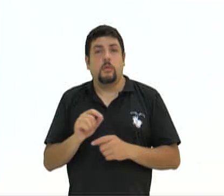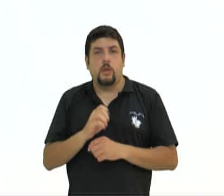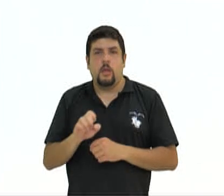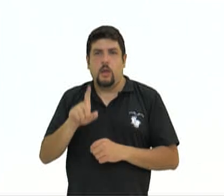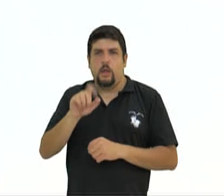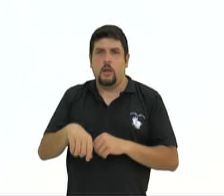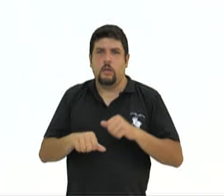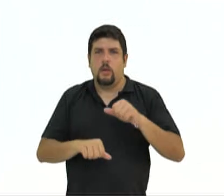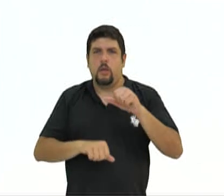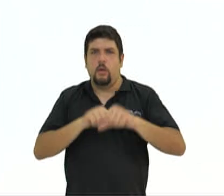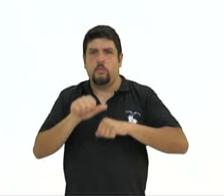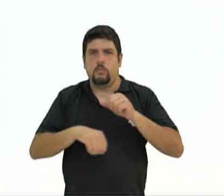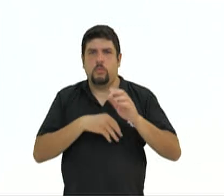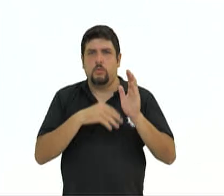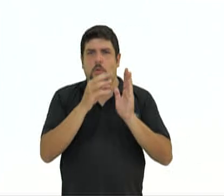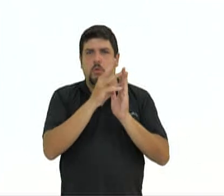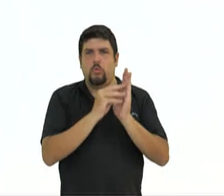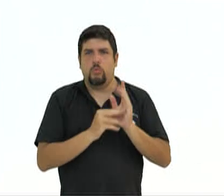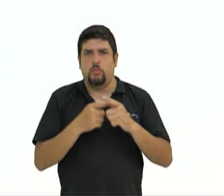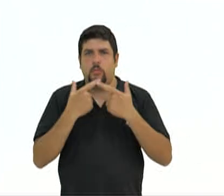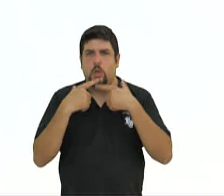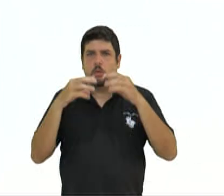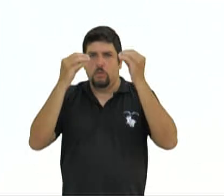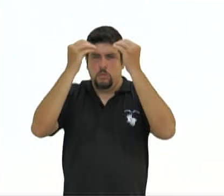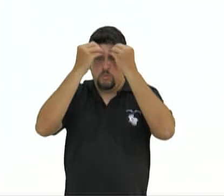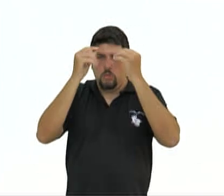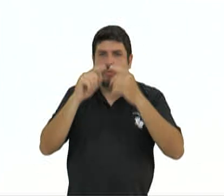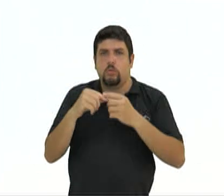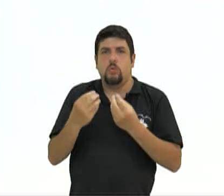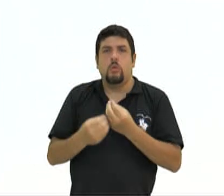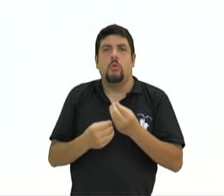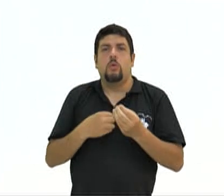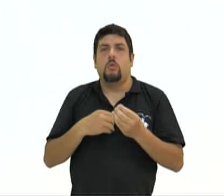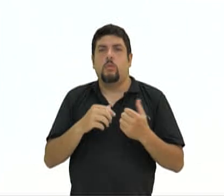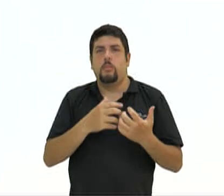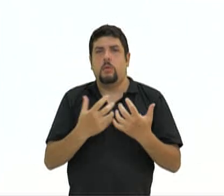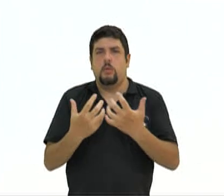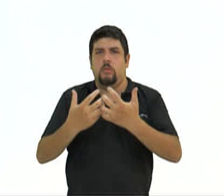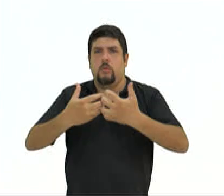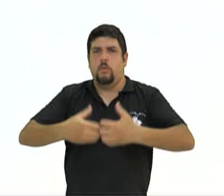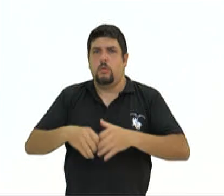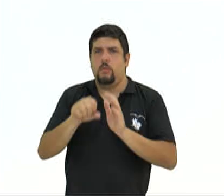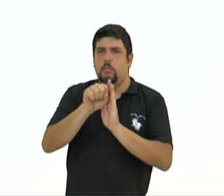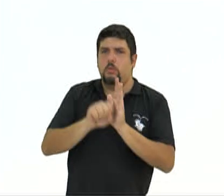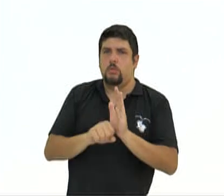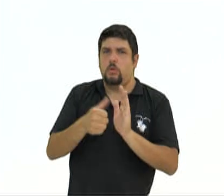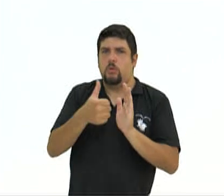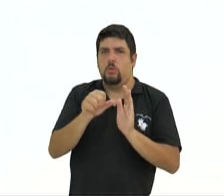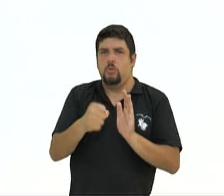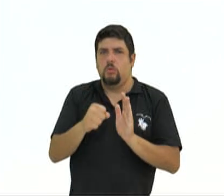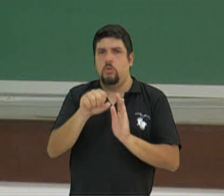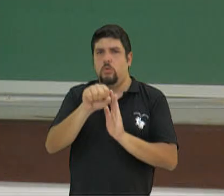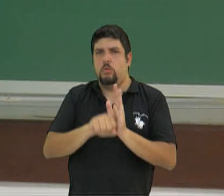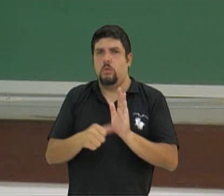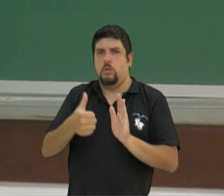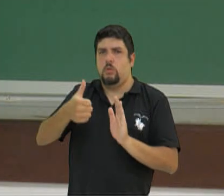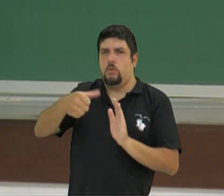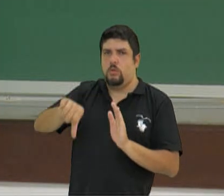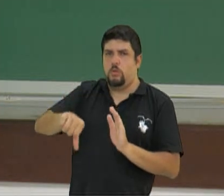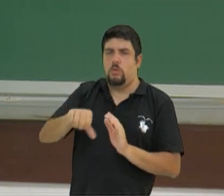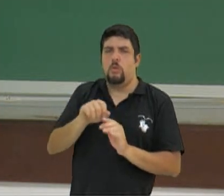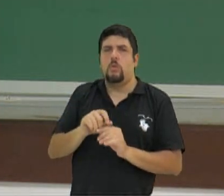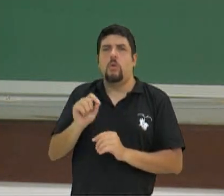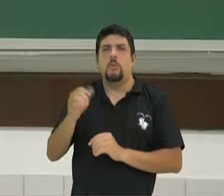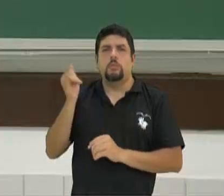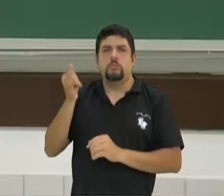no conteúdo de linguagem, criava adaptações dos séculos XVIII e XIX, a literatura fornecia muito material narrativo.